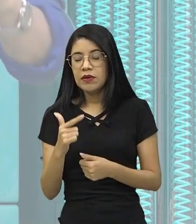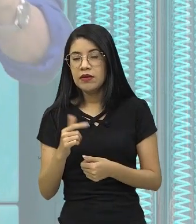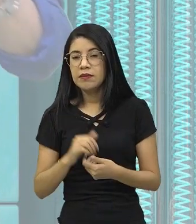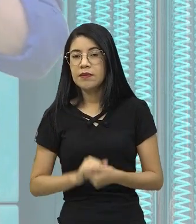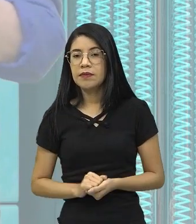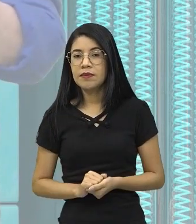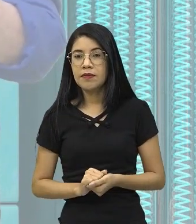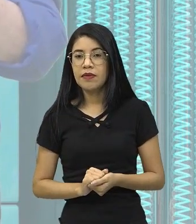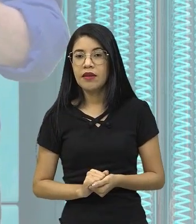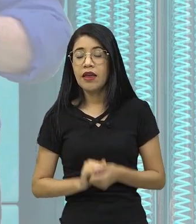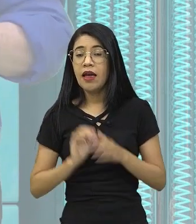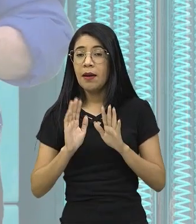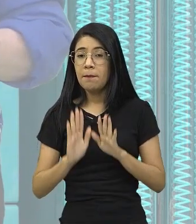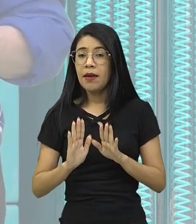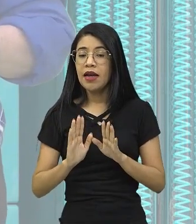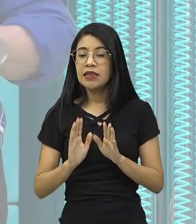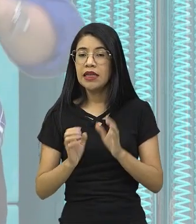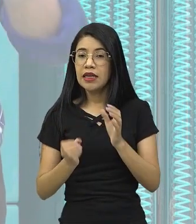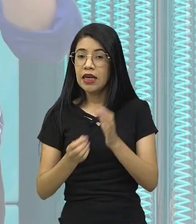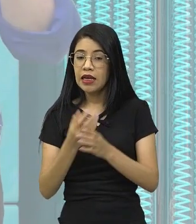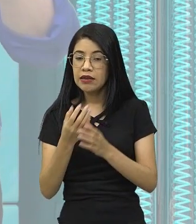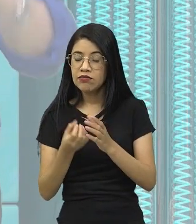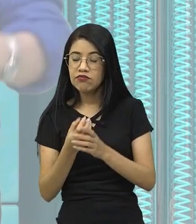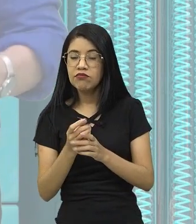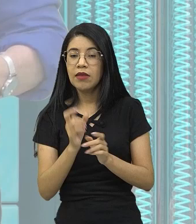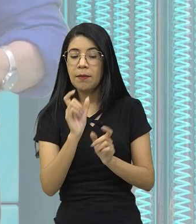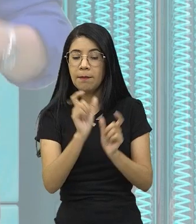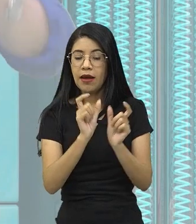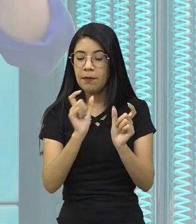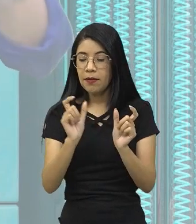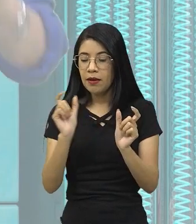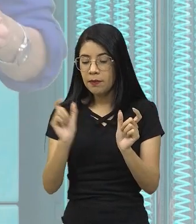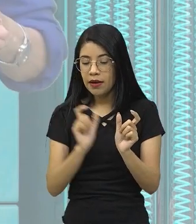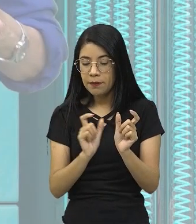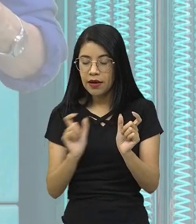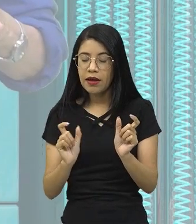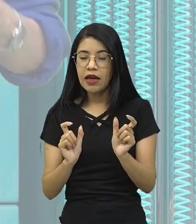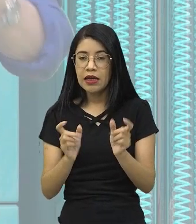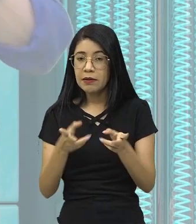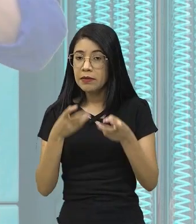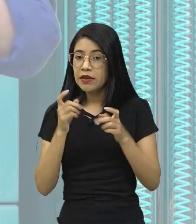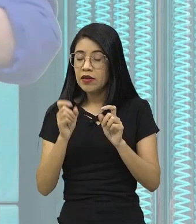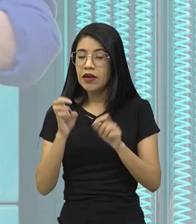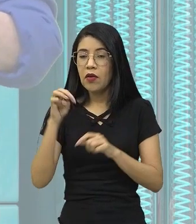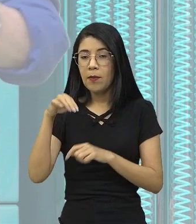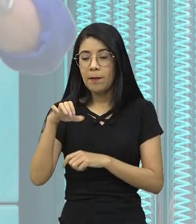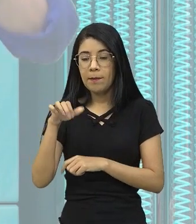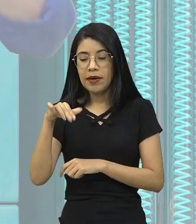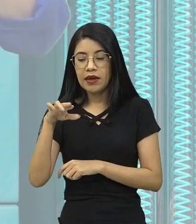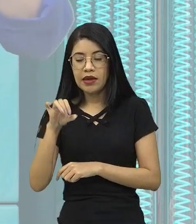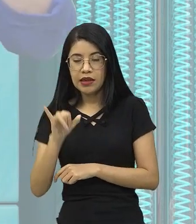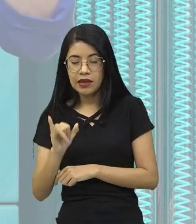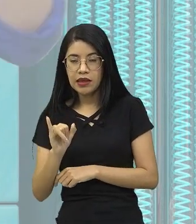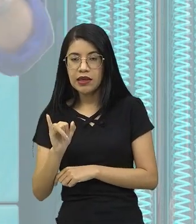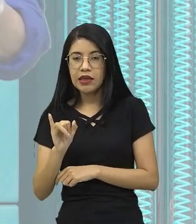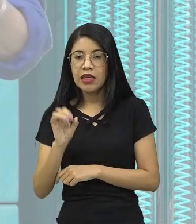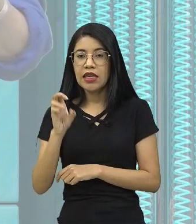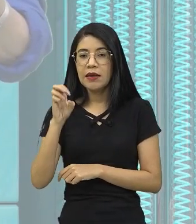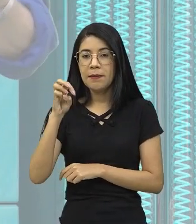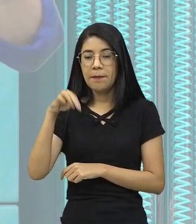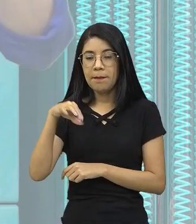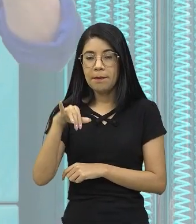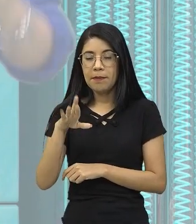que pela constituição das palavras, né, nós podemos observar que mini e micro trazem as